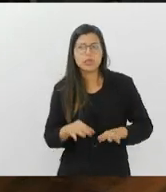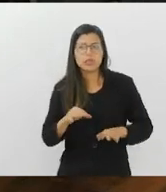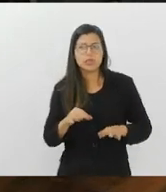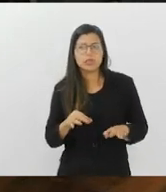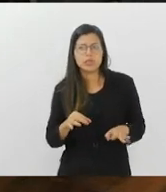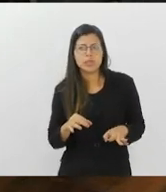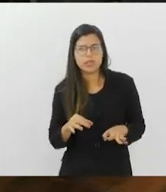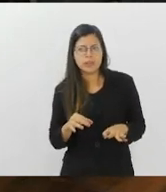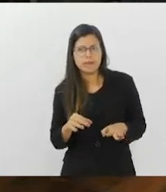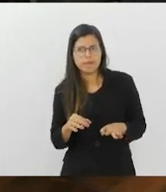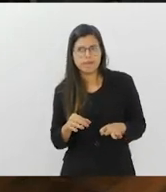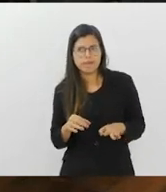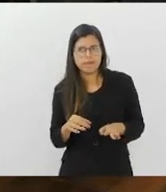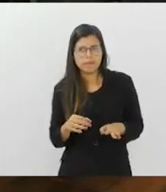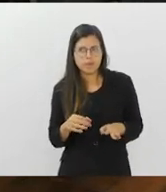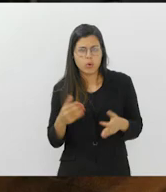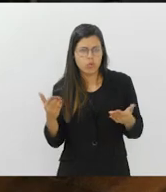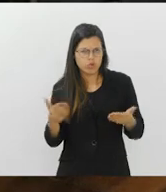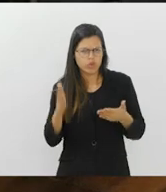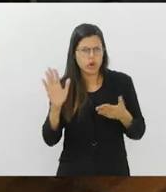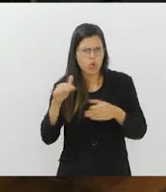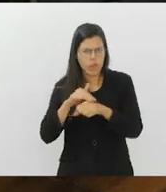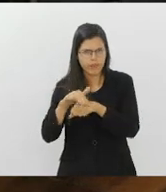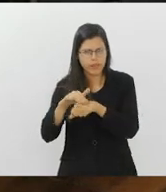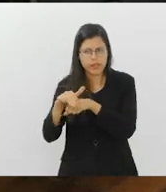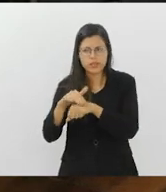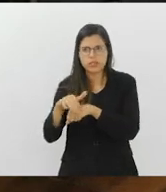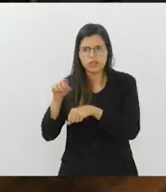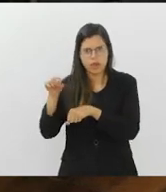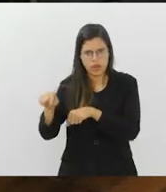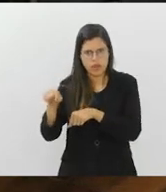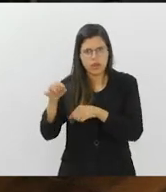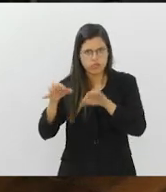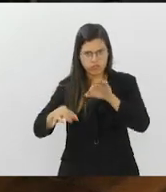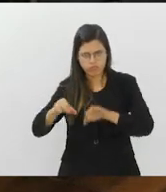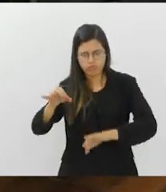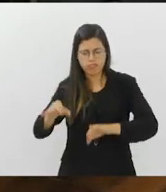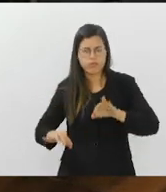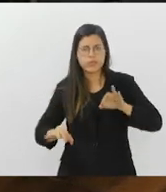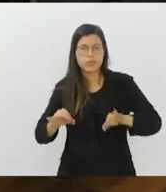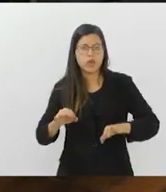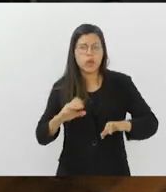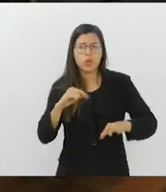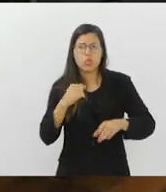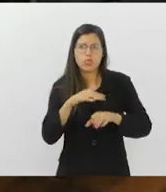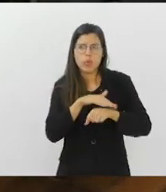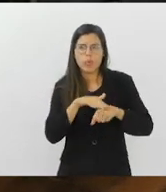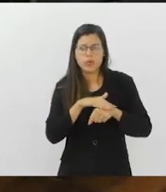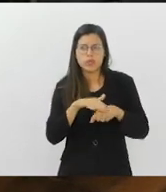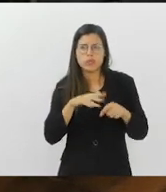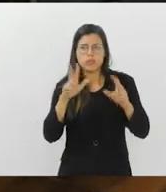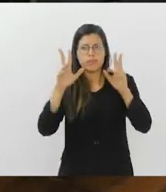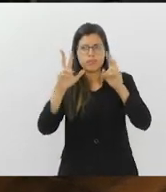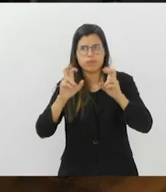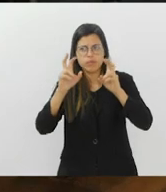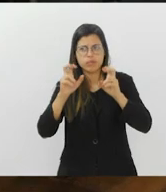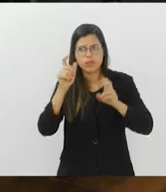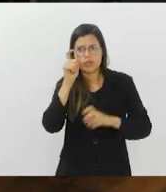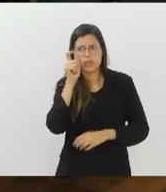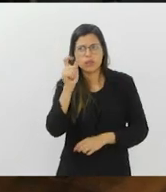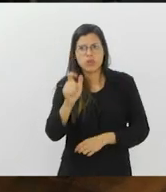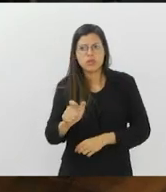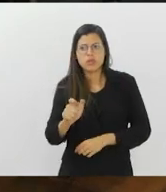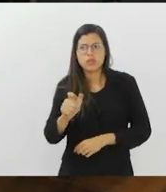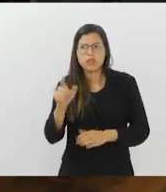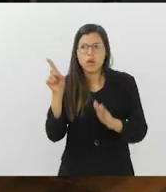justiça, eu tive até com o desembargador essa semana, conversando com ele, e eu falei, e a gente estava conversando sobre um assunto muito interessante,